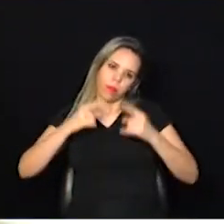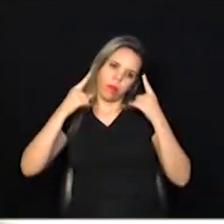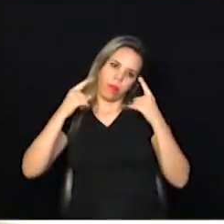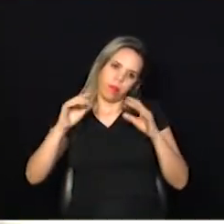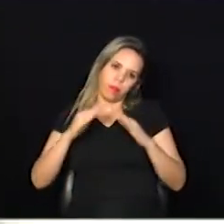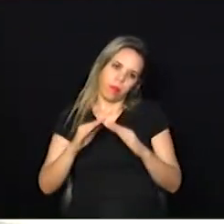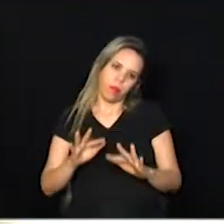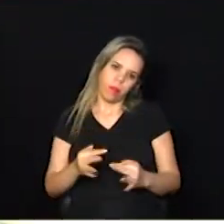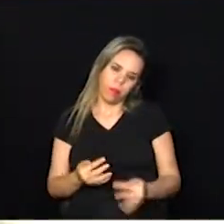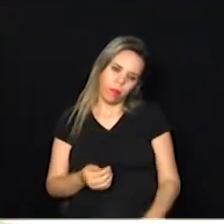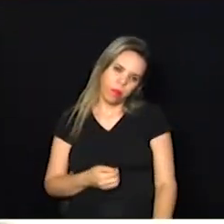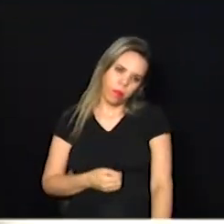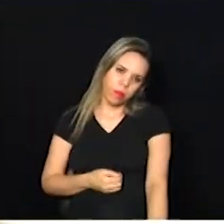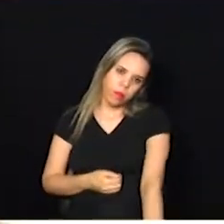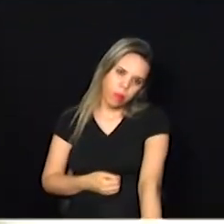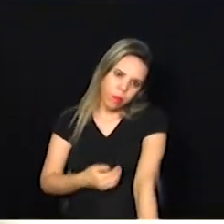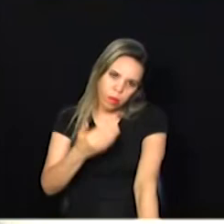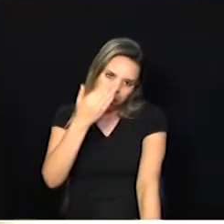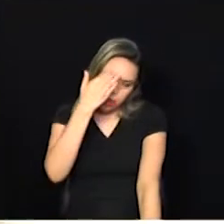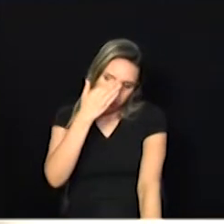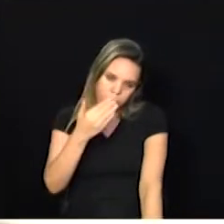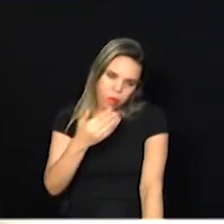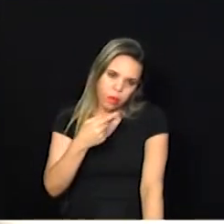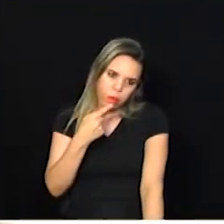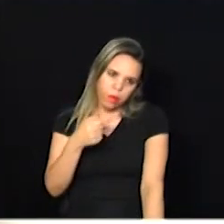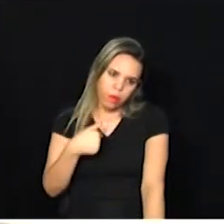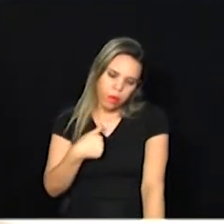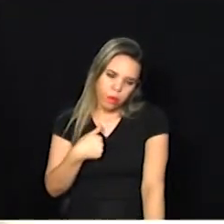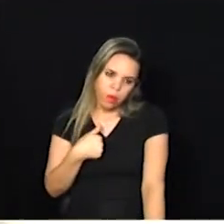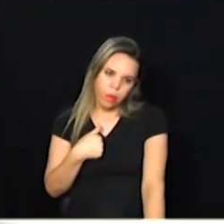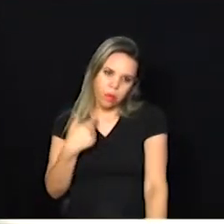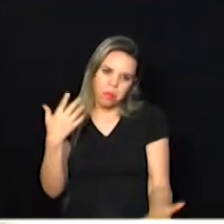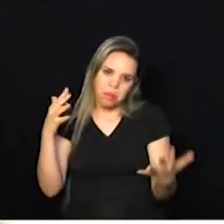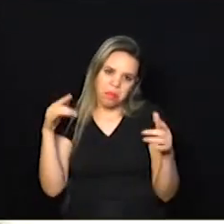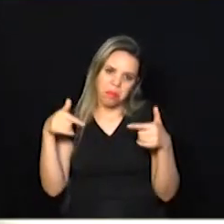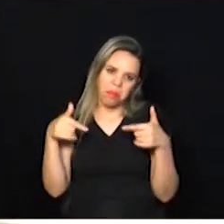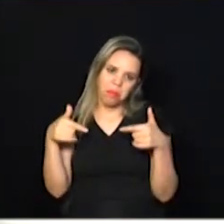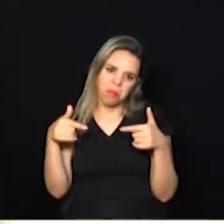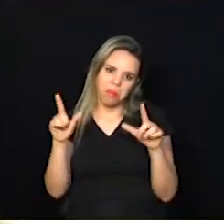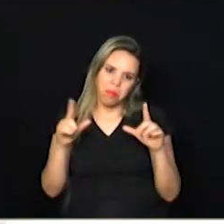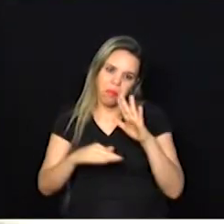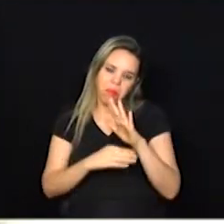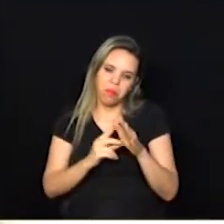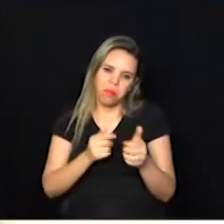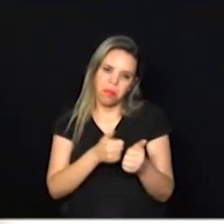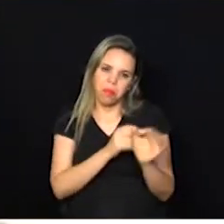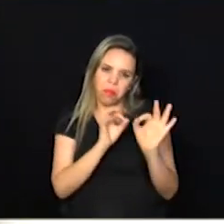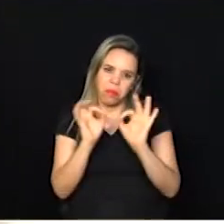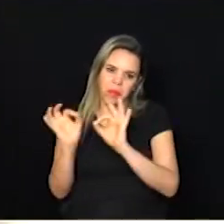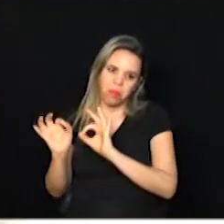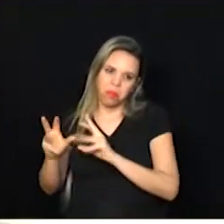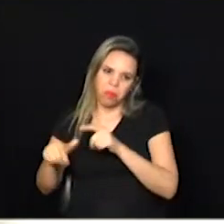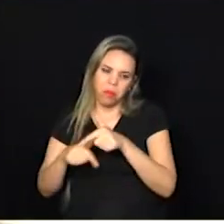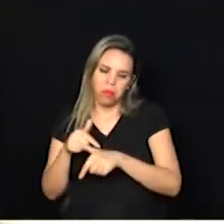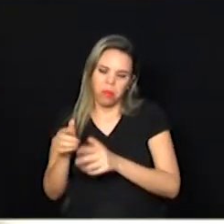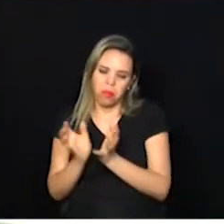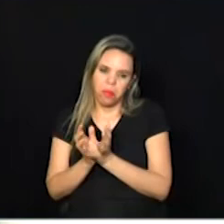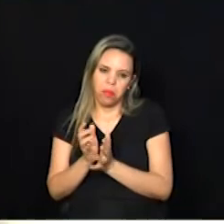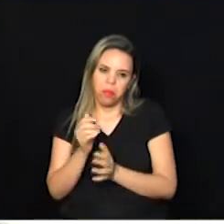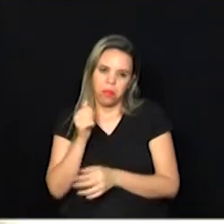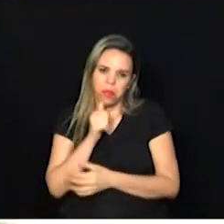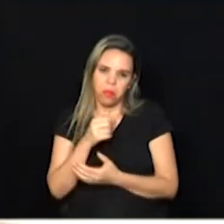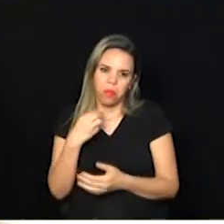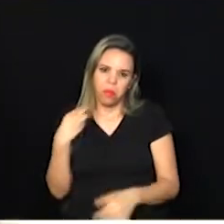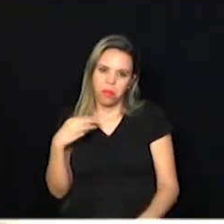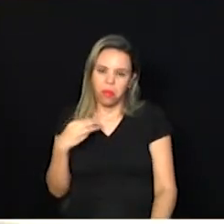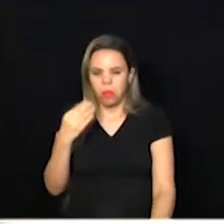dentro de casa. Muito obrigada por falar com a gente, parabéns pelo trabalho e a TV Câmara vai também acompanhar todo o trabalho da comissão e da vereadora Mariana